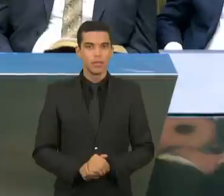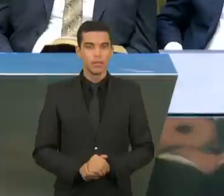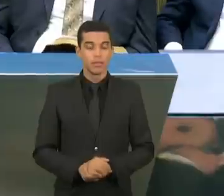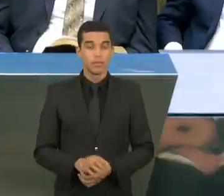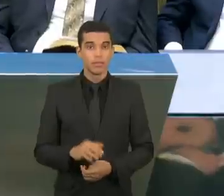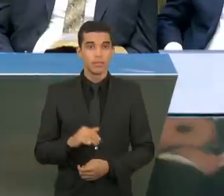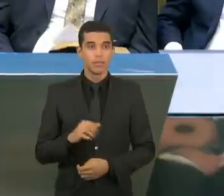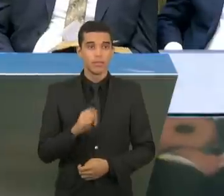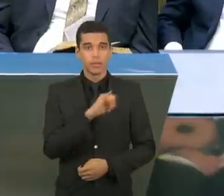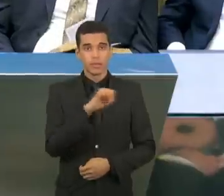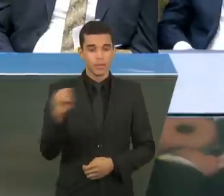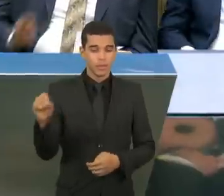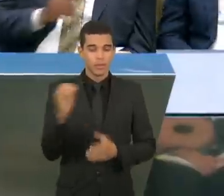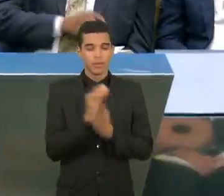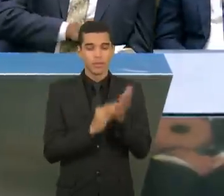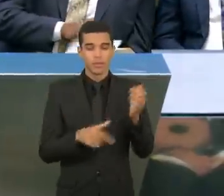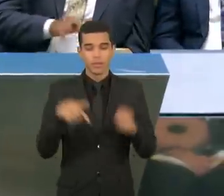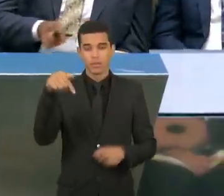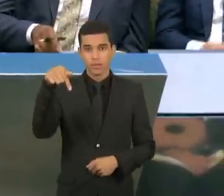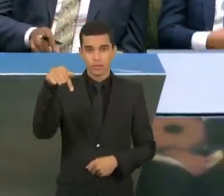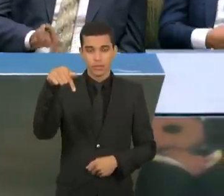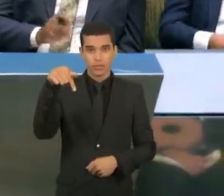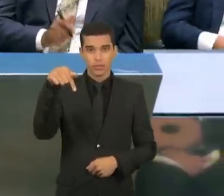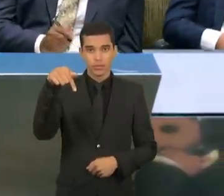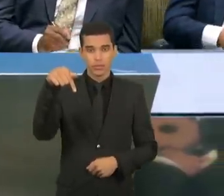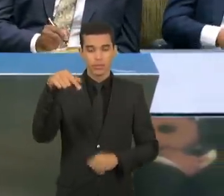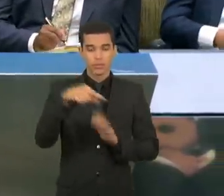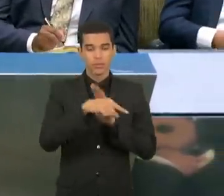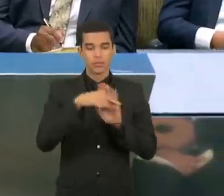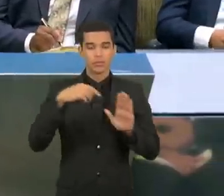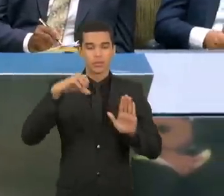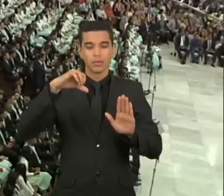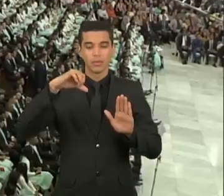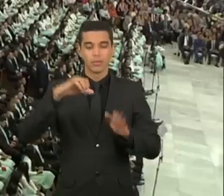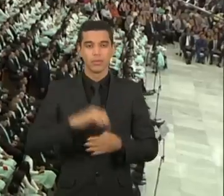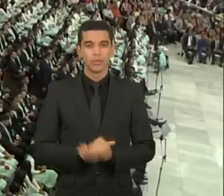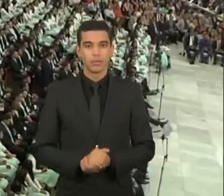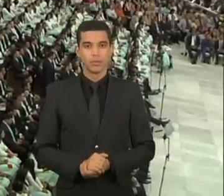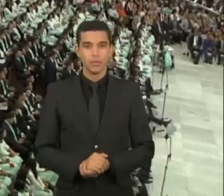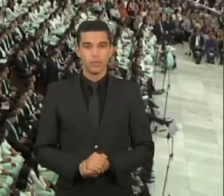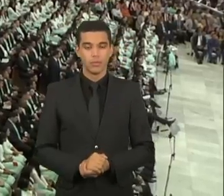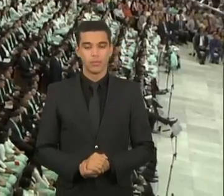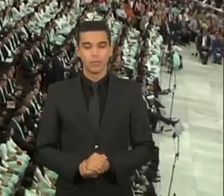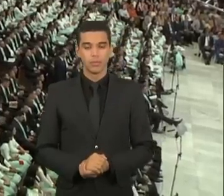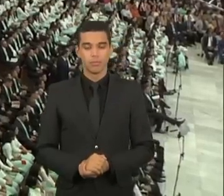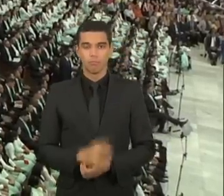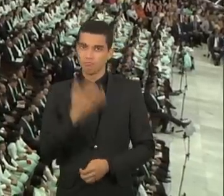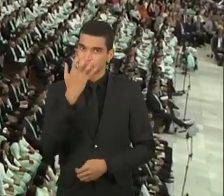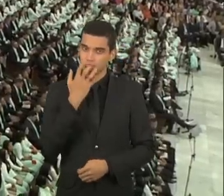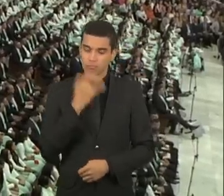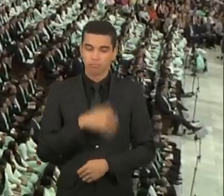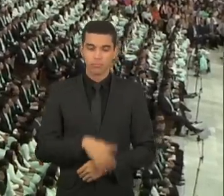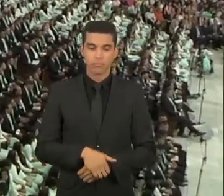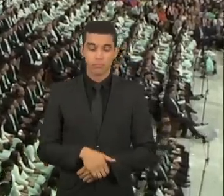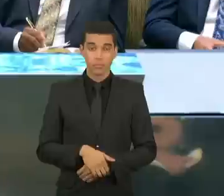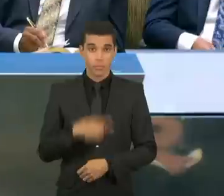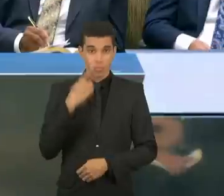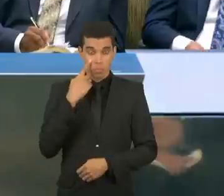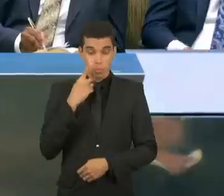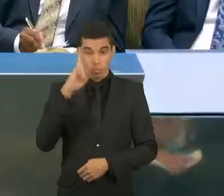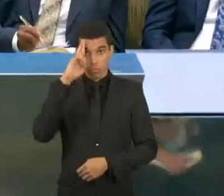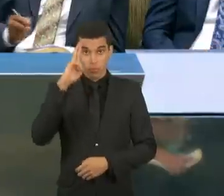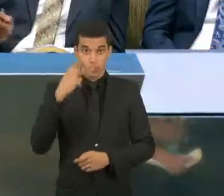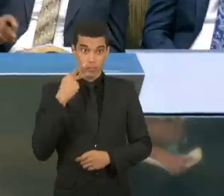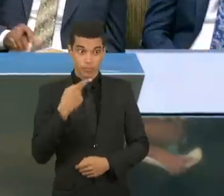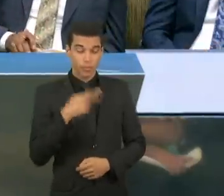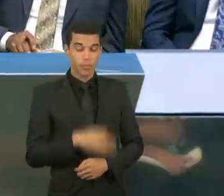Isaías 7, 7 e 9. Negócio sério. Escuta. Assim, assim diz o Senhor